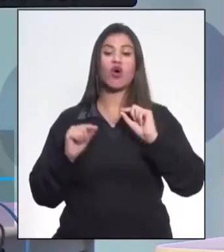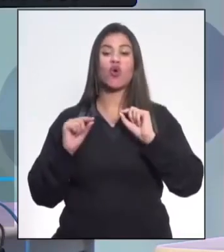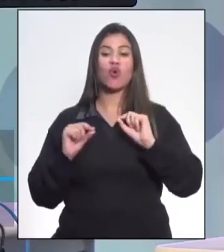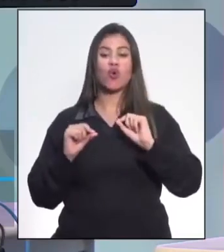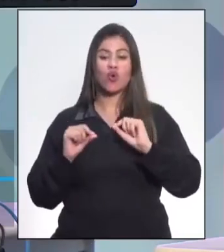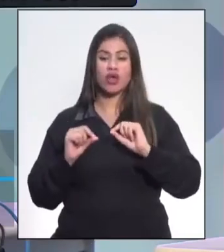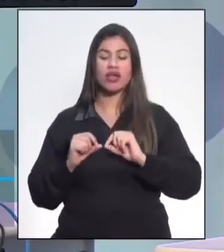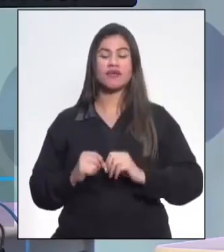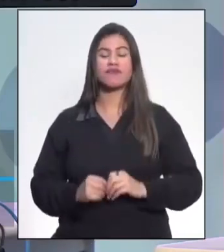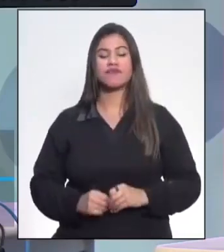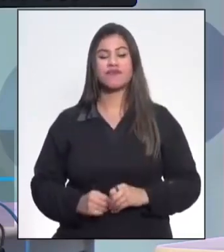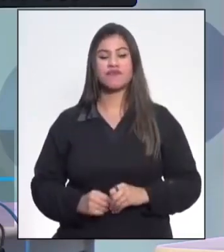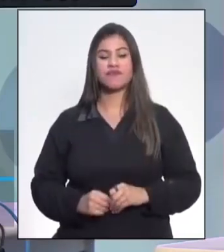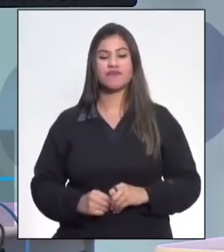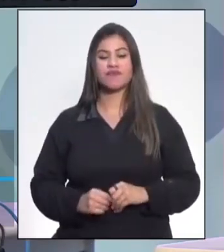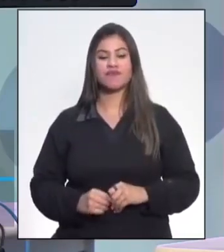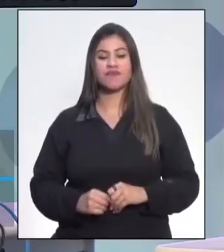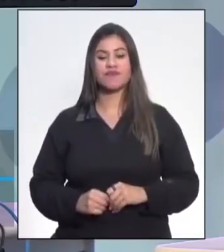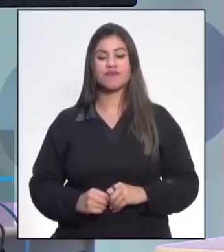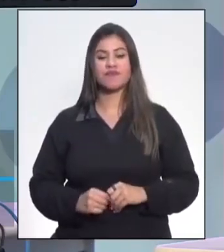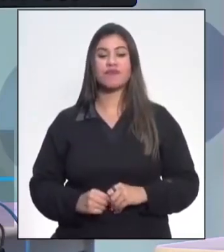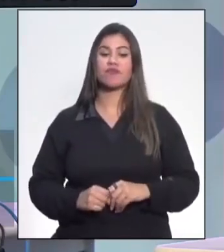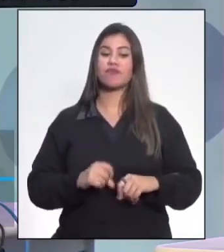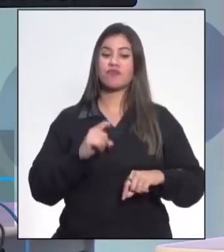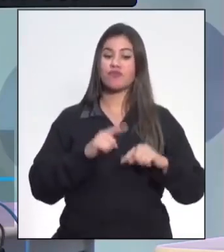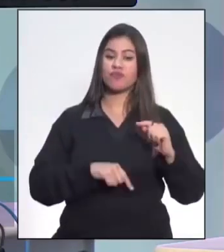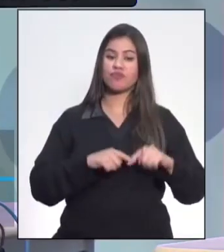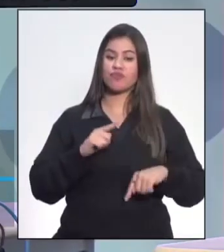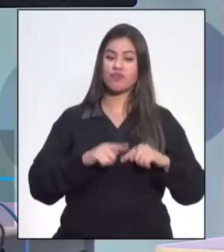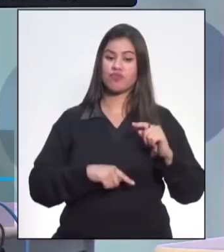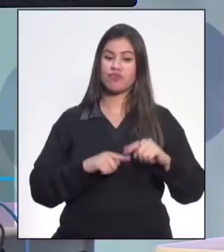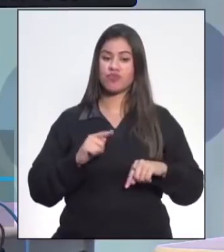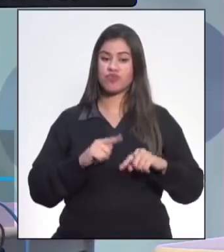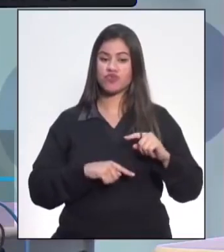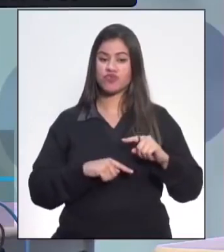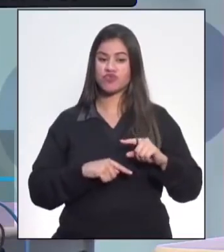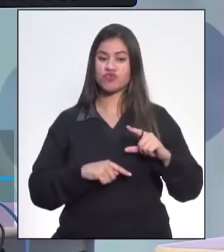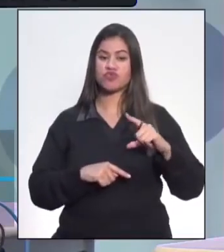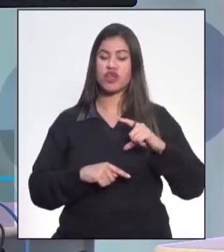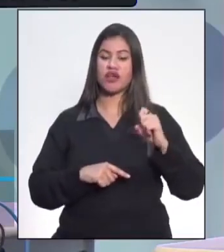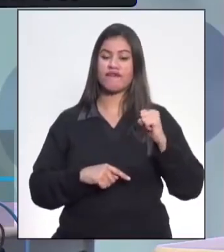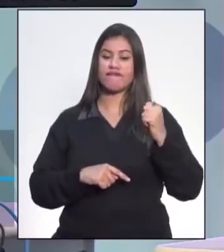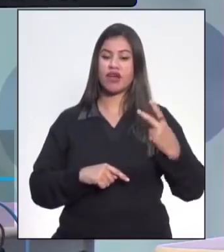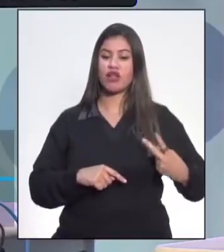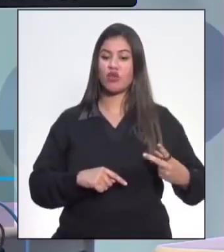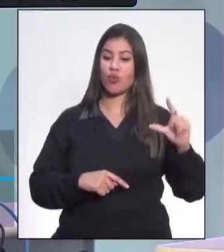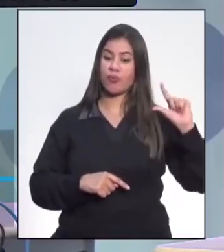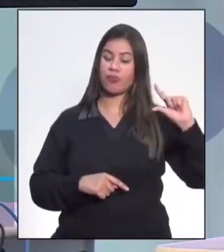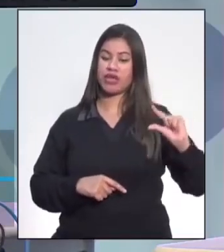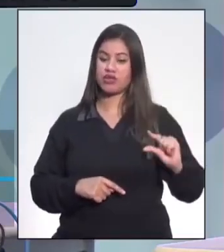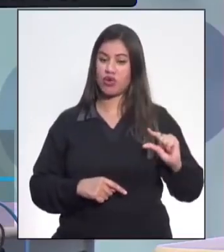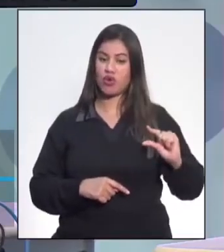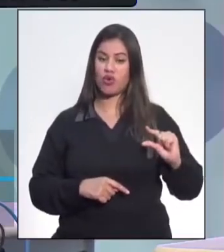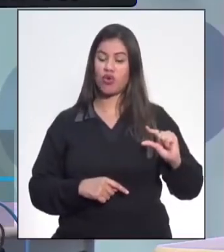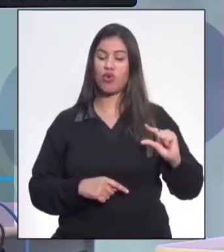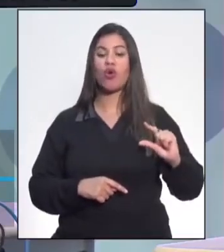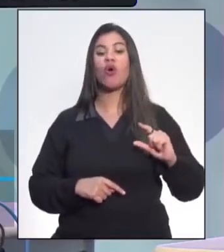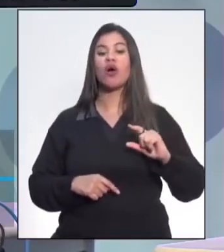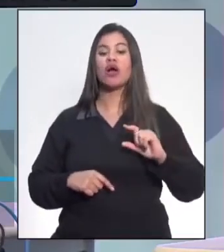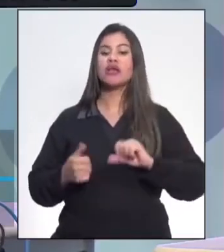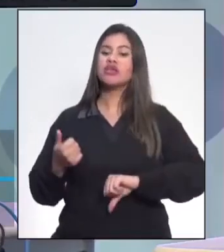acontece? O meu produto, ele tem um valor energético menor, e o meu reagente